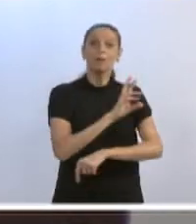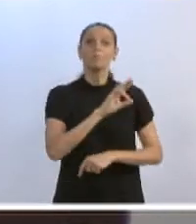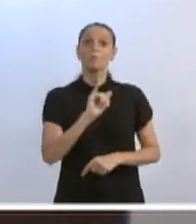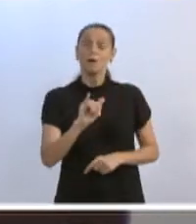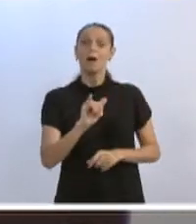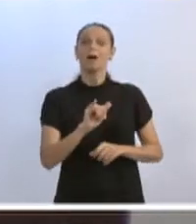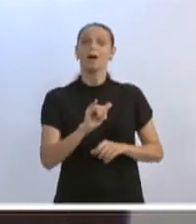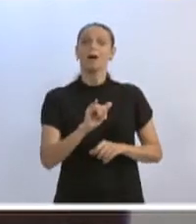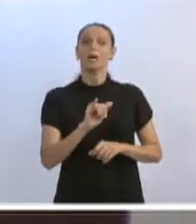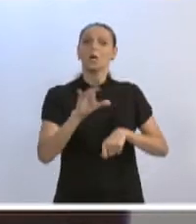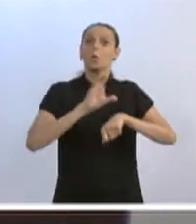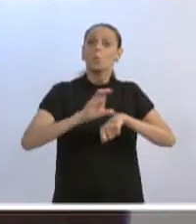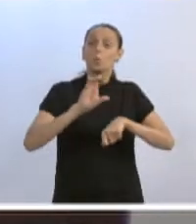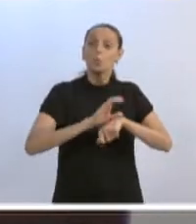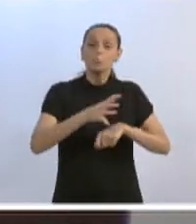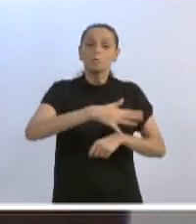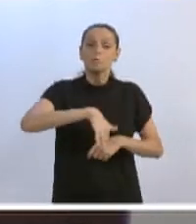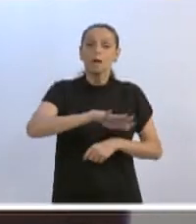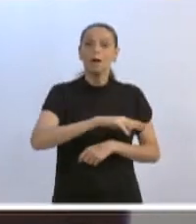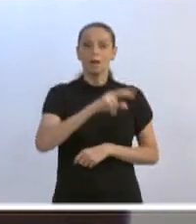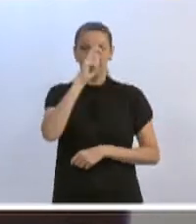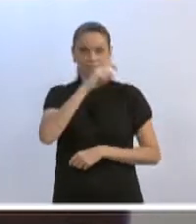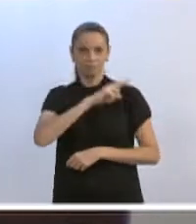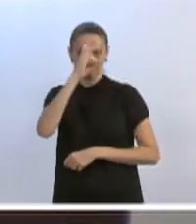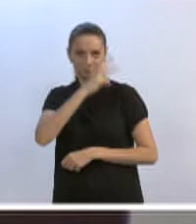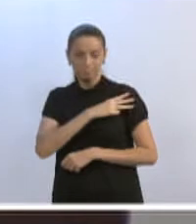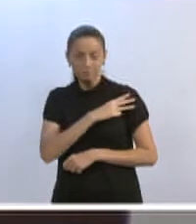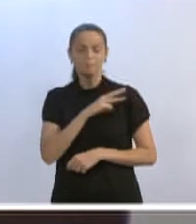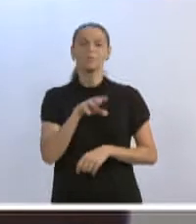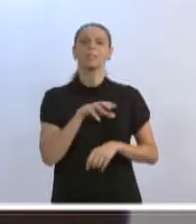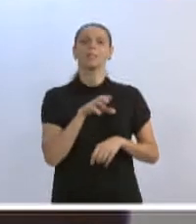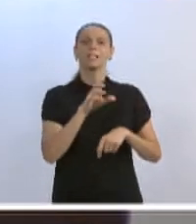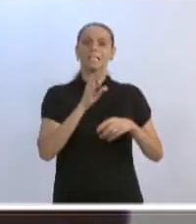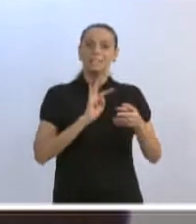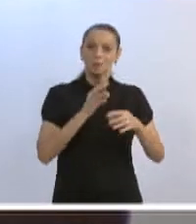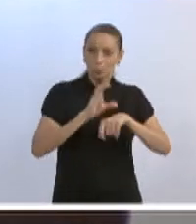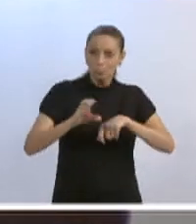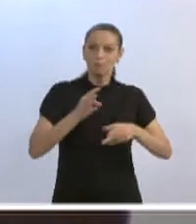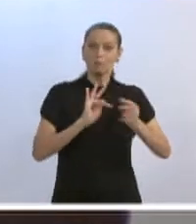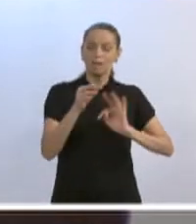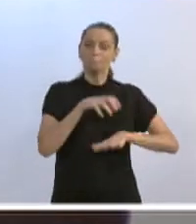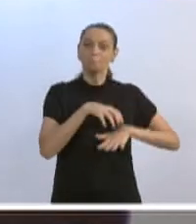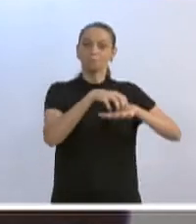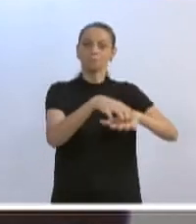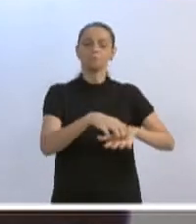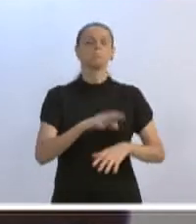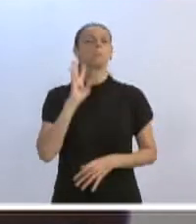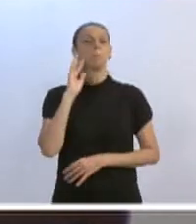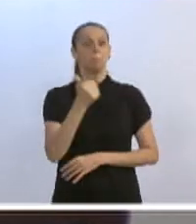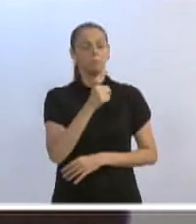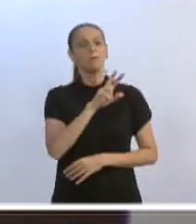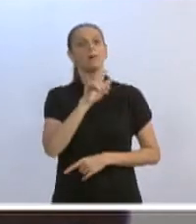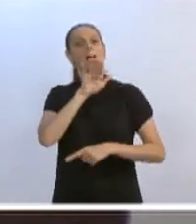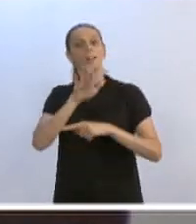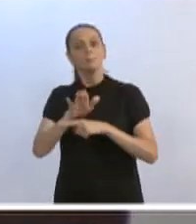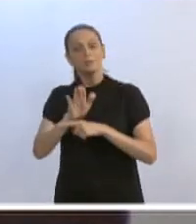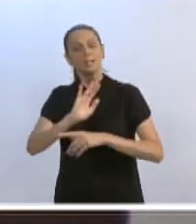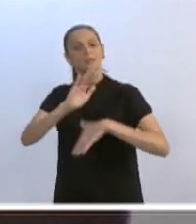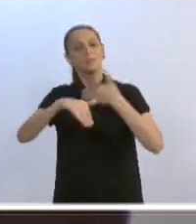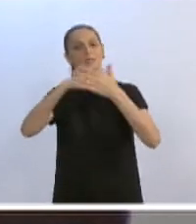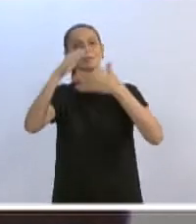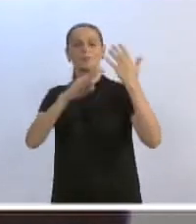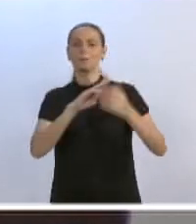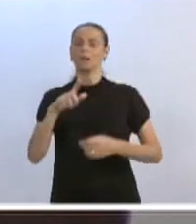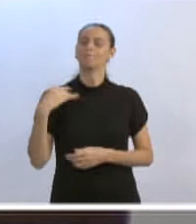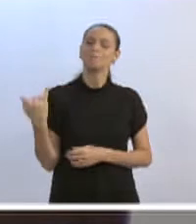lazer voltado para os alunos do ensino médio é fantástico isso é importante pra nossa cidade que vai trazer desenvolvimento para cá pra nossa cidade é extremamente